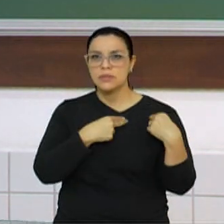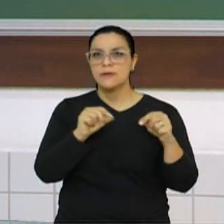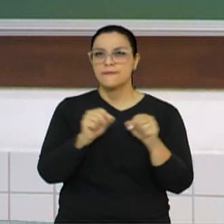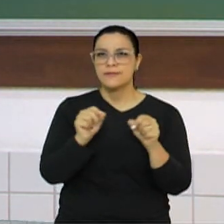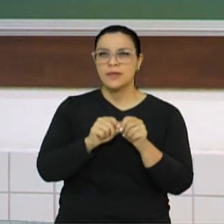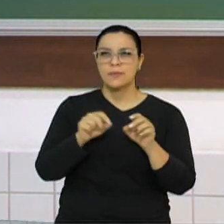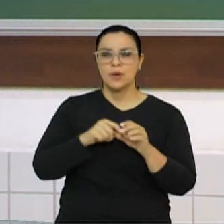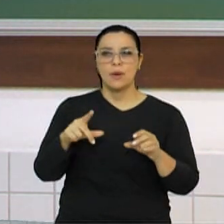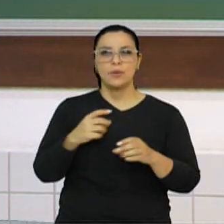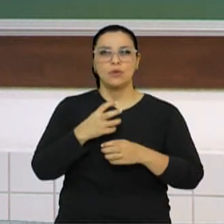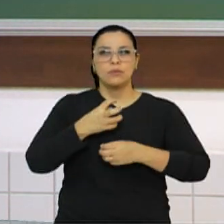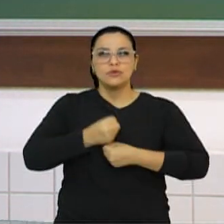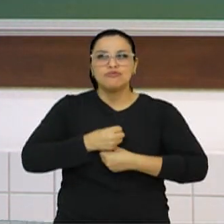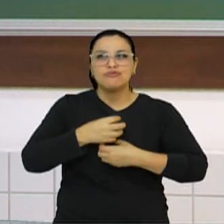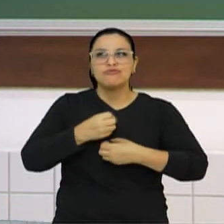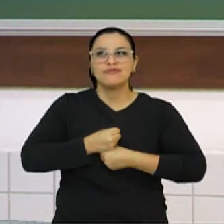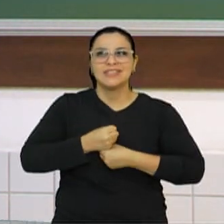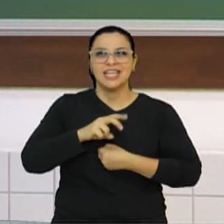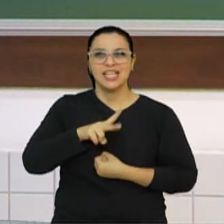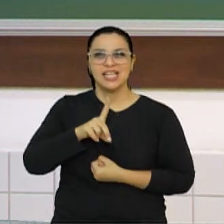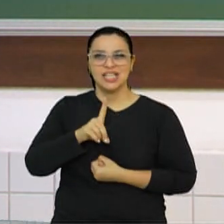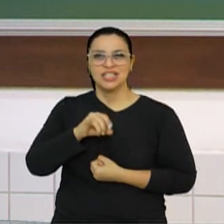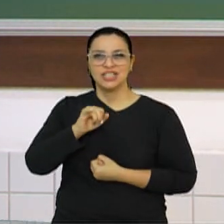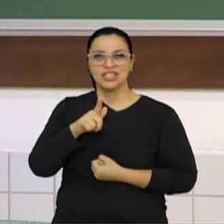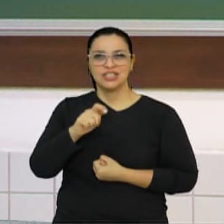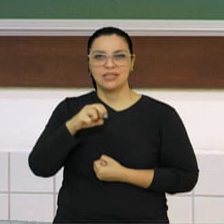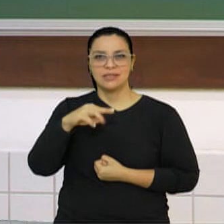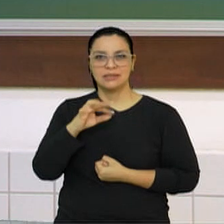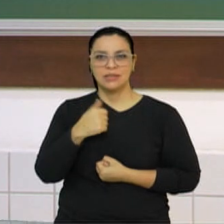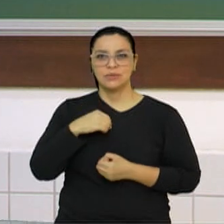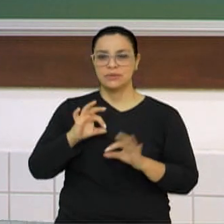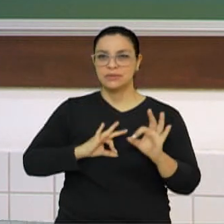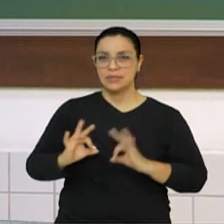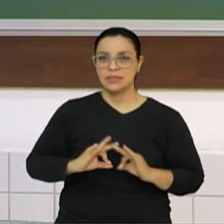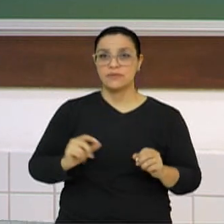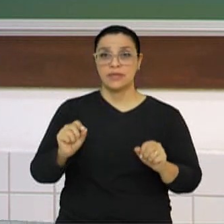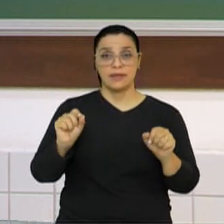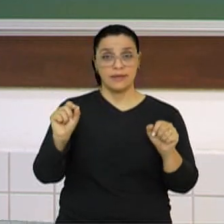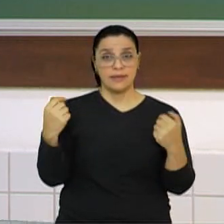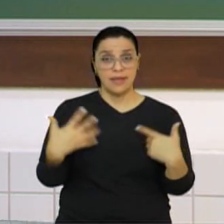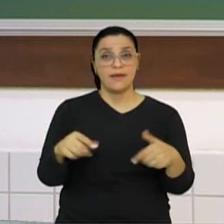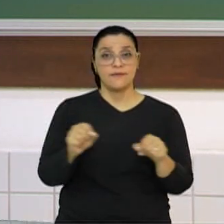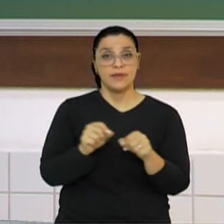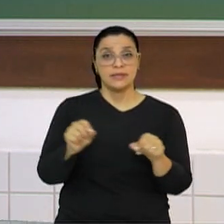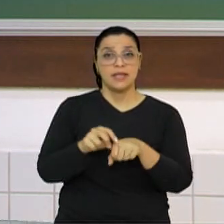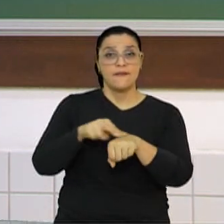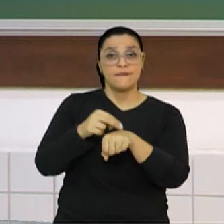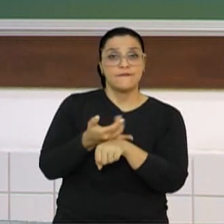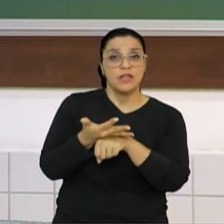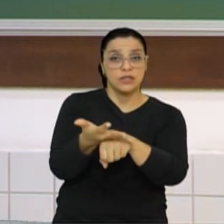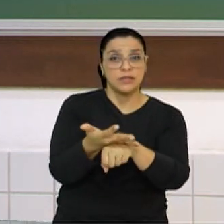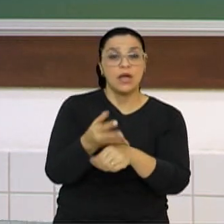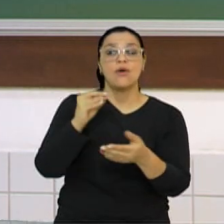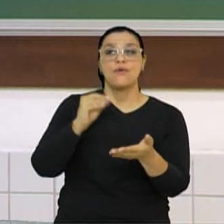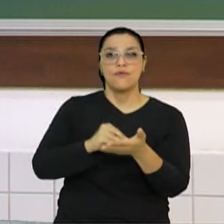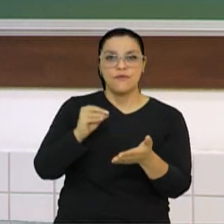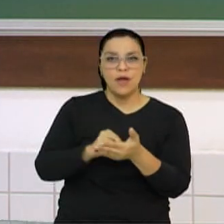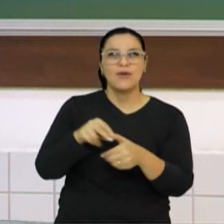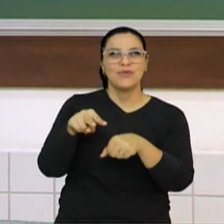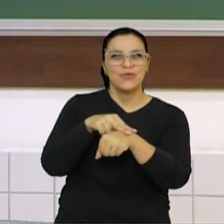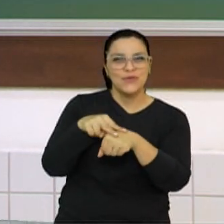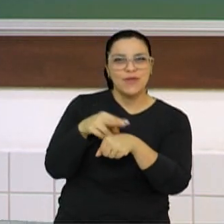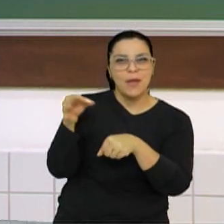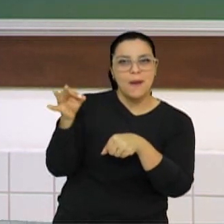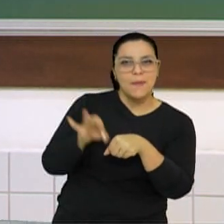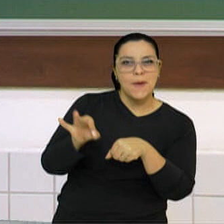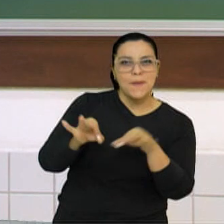chamada digestão celular. Lembrando, gente, se você quiser fazer a chamada célula vegetal, você também pode. Lembrando,